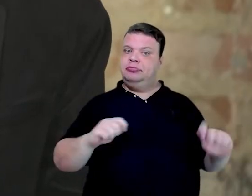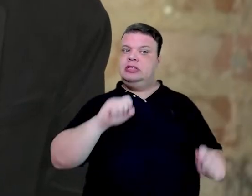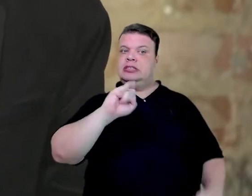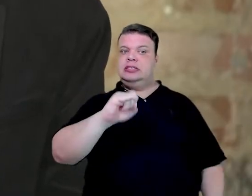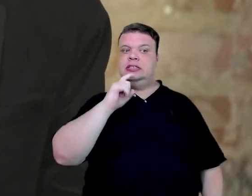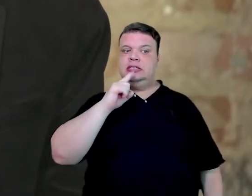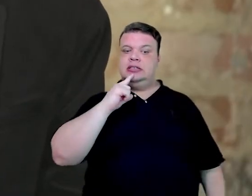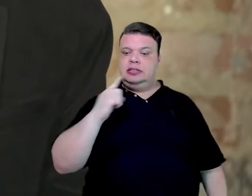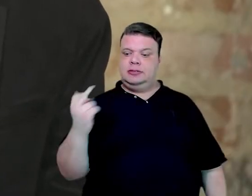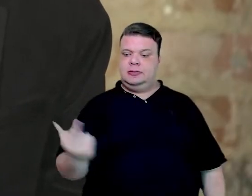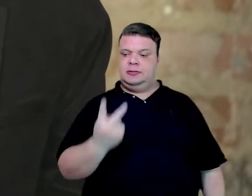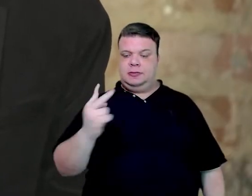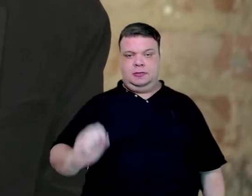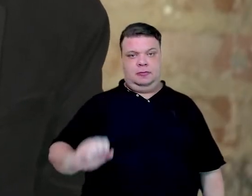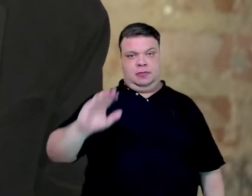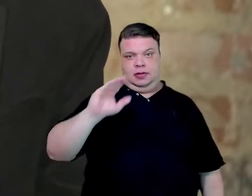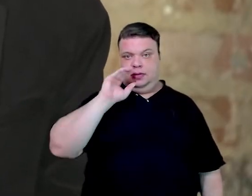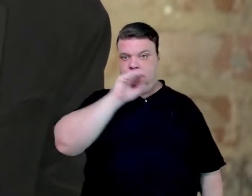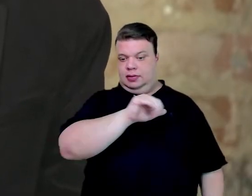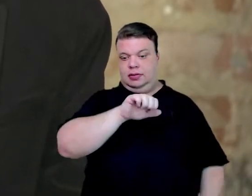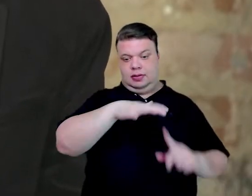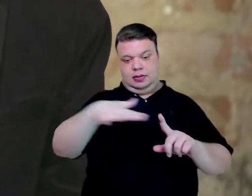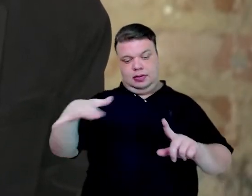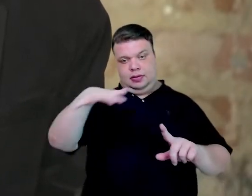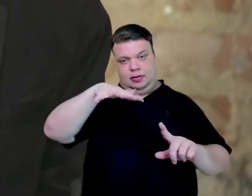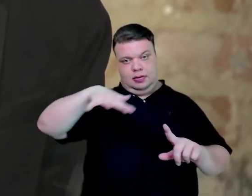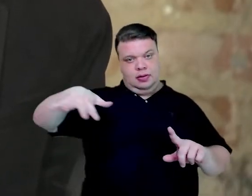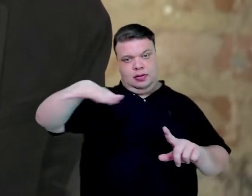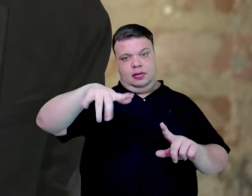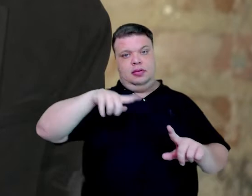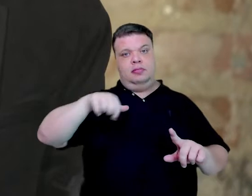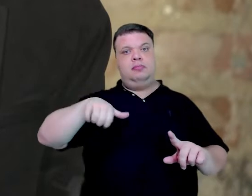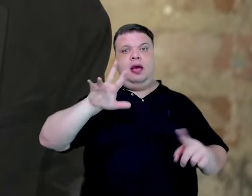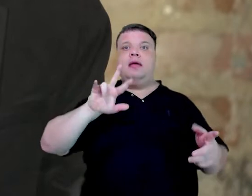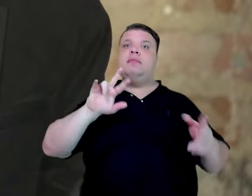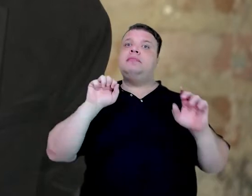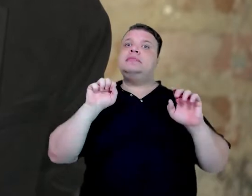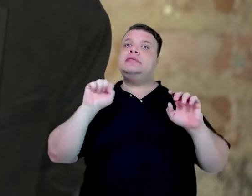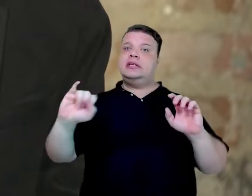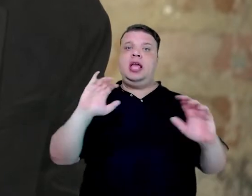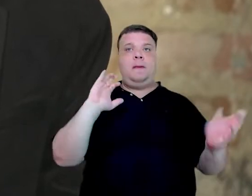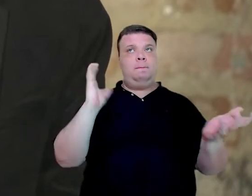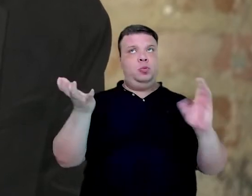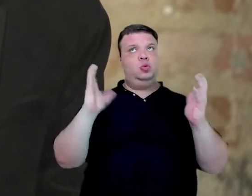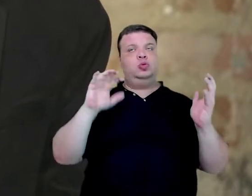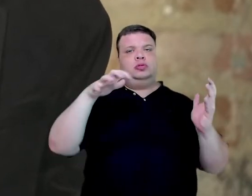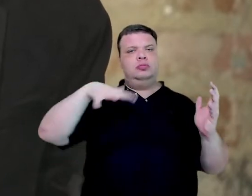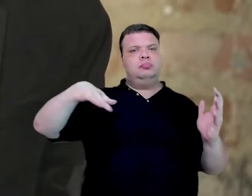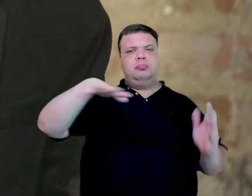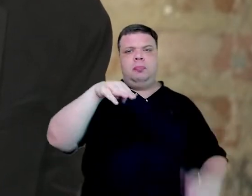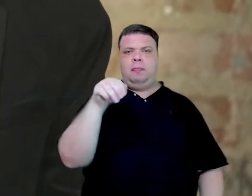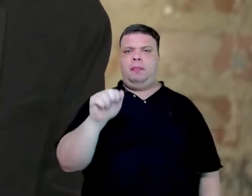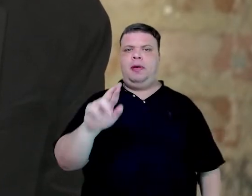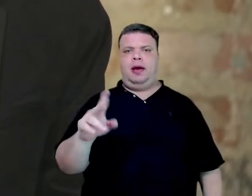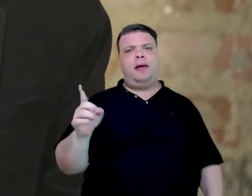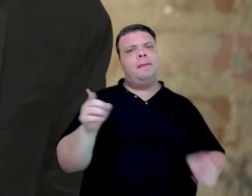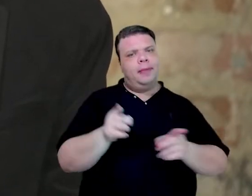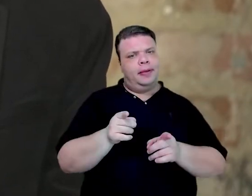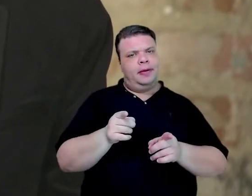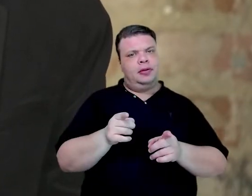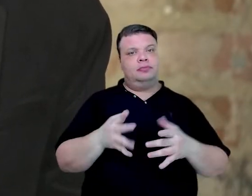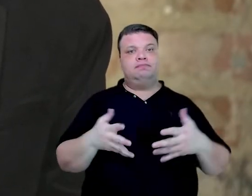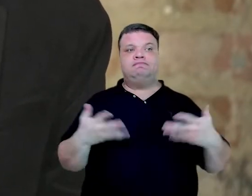vezes maior que a de 1 metro cúbico de ar. Consequentemente, há um aumento mensurável do calor armazenado na camada